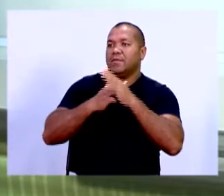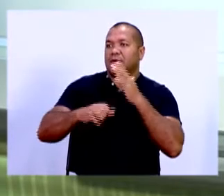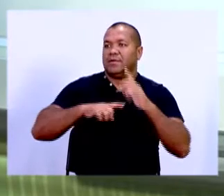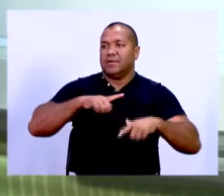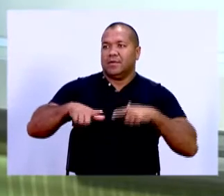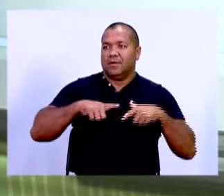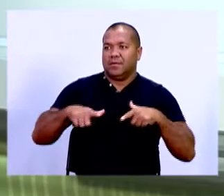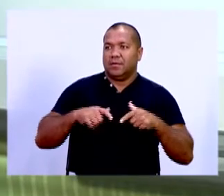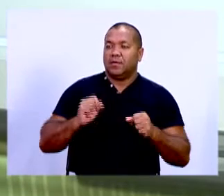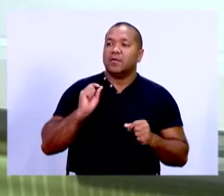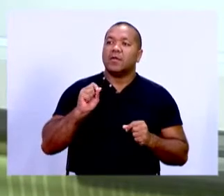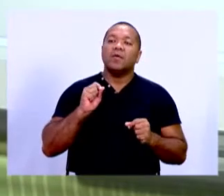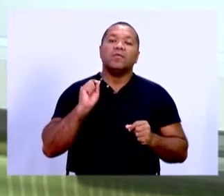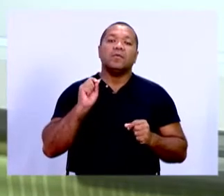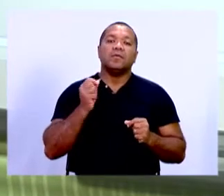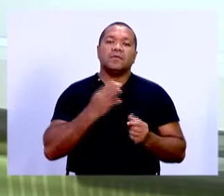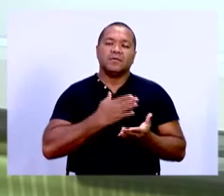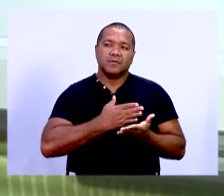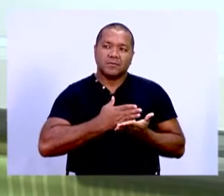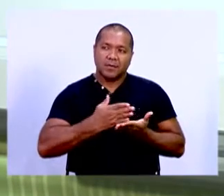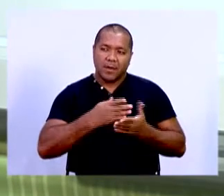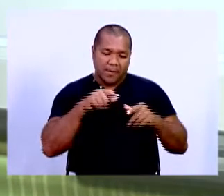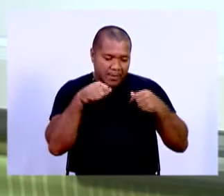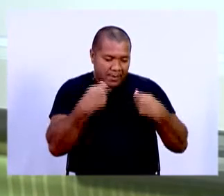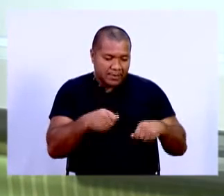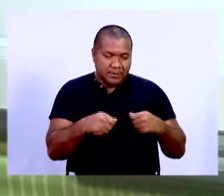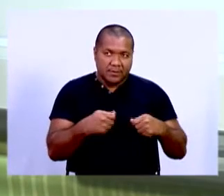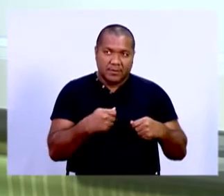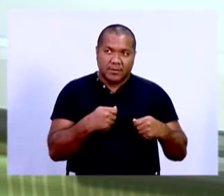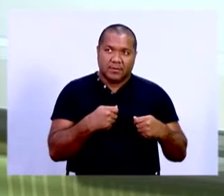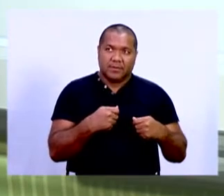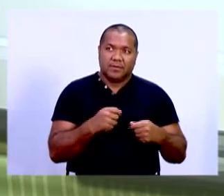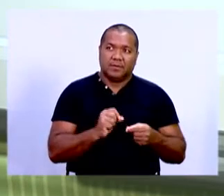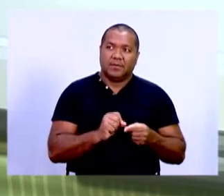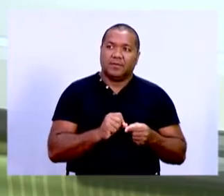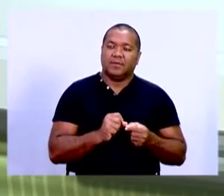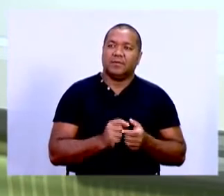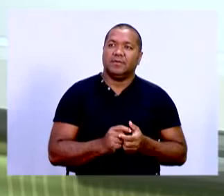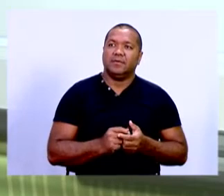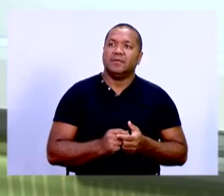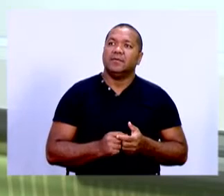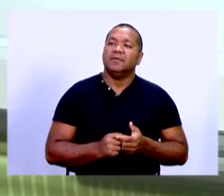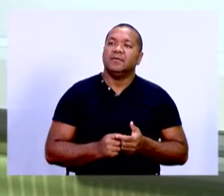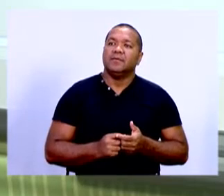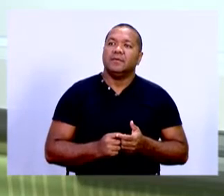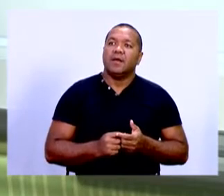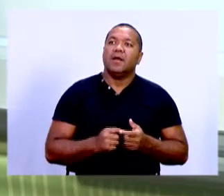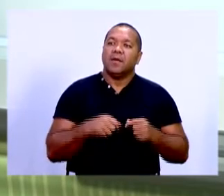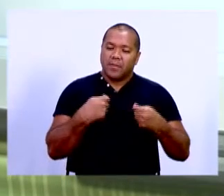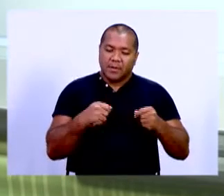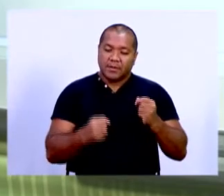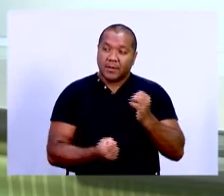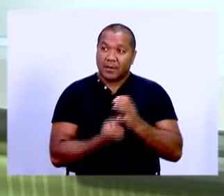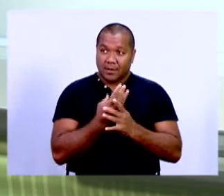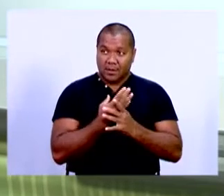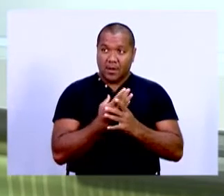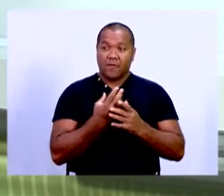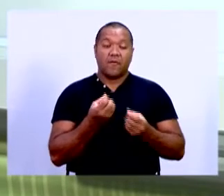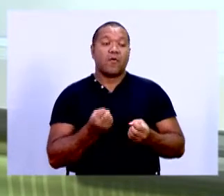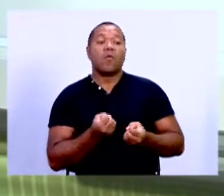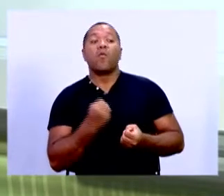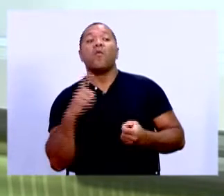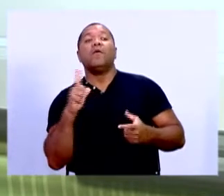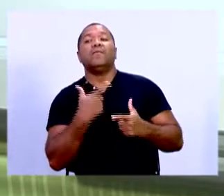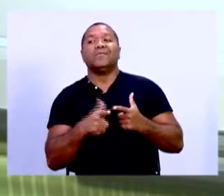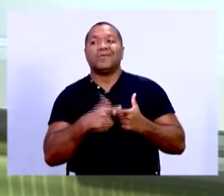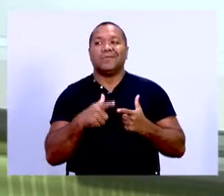que inicialmente nós precisamos fazer? Inicialmente nós precisamos ver qual é o